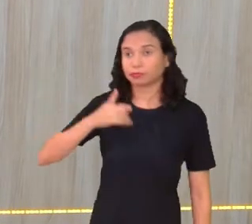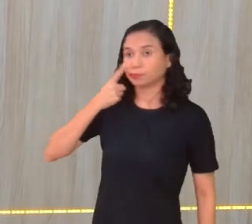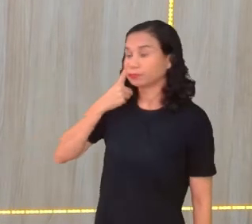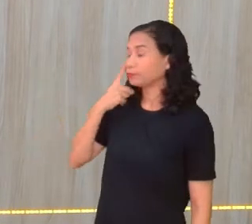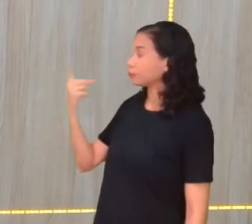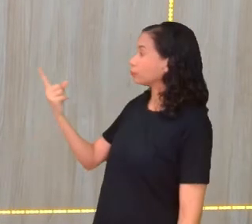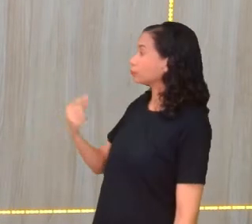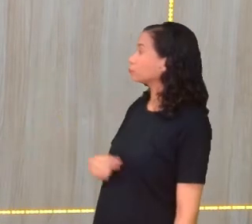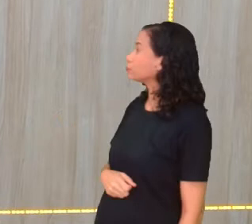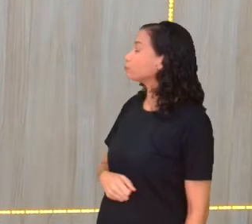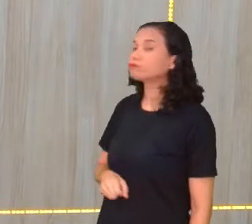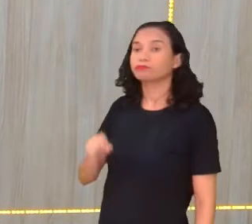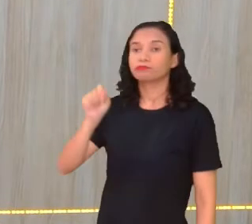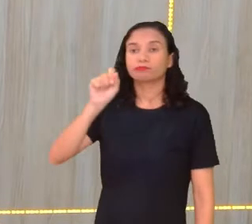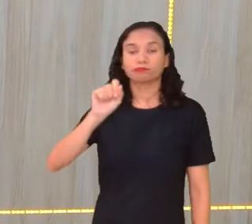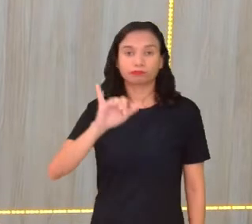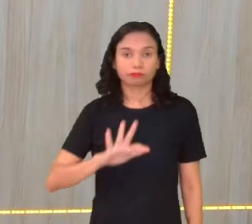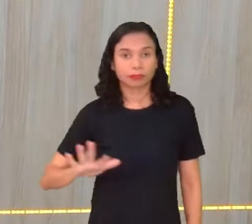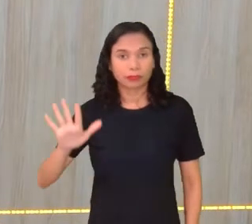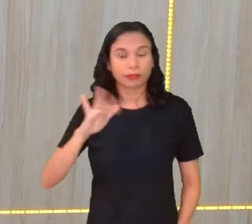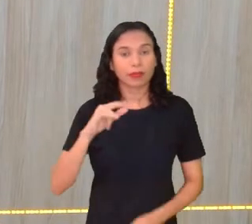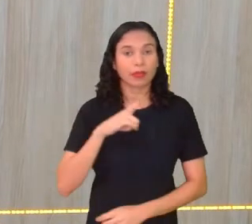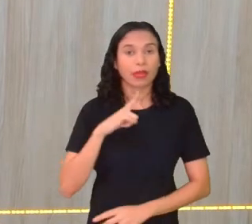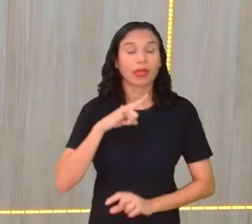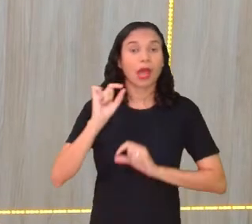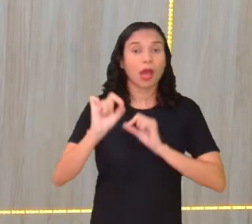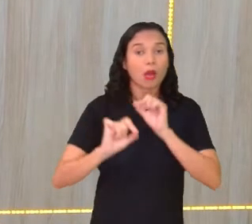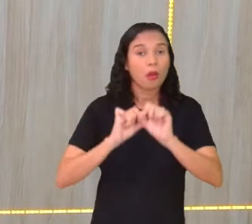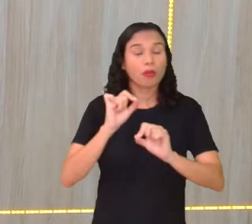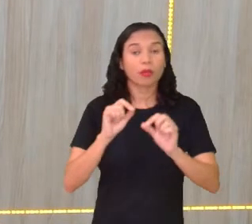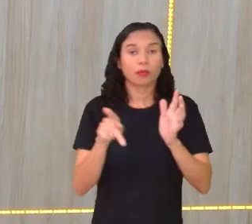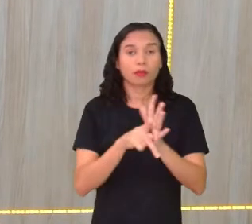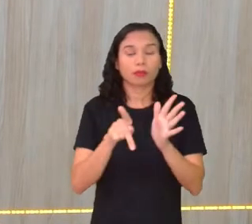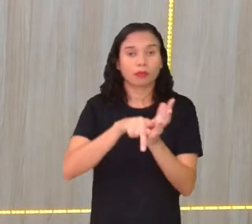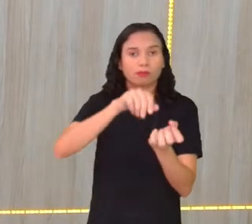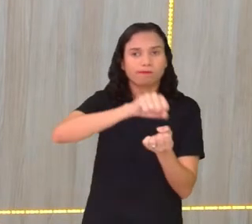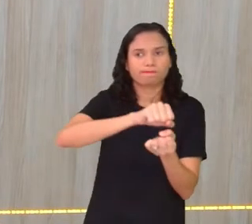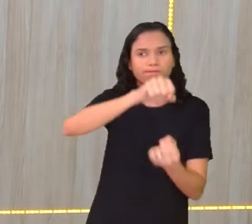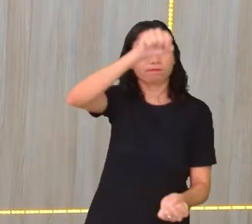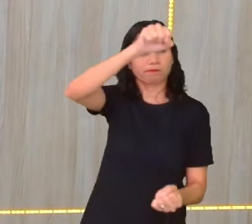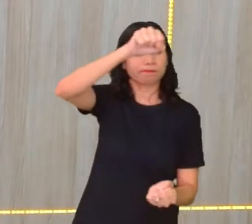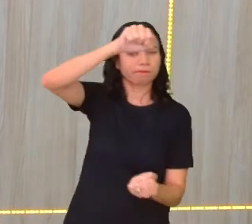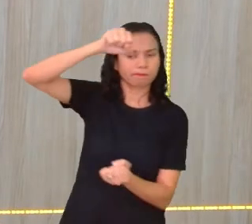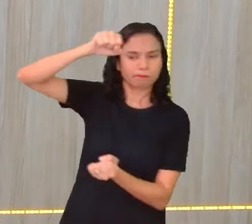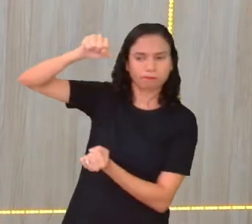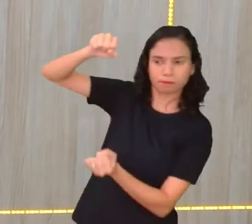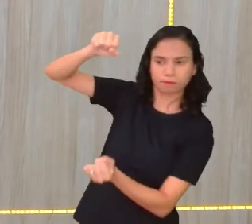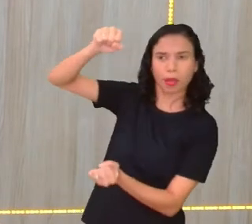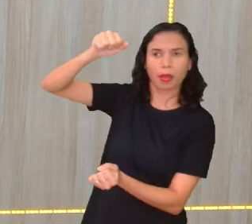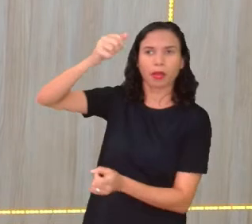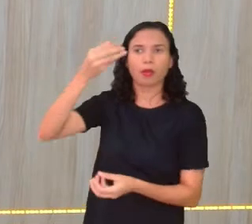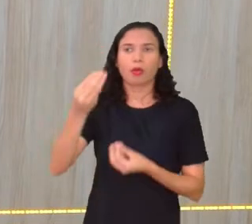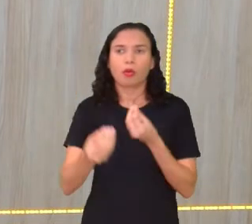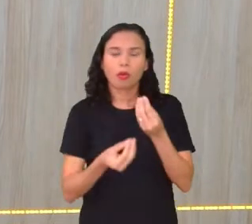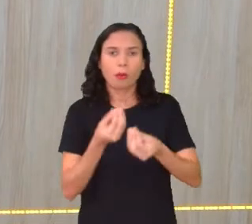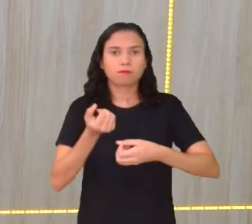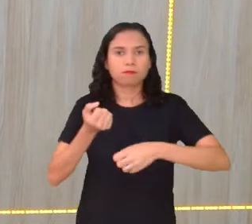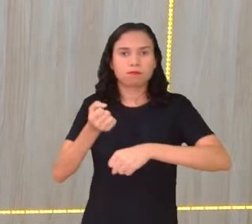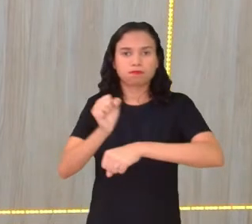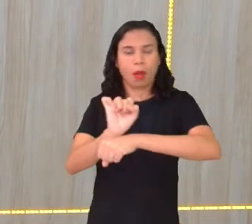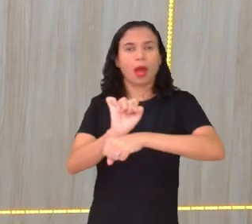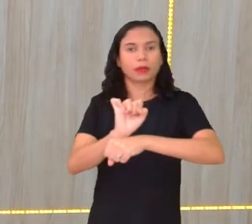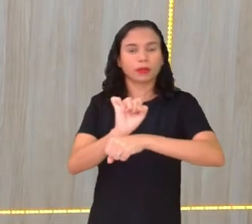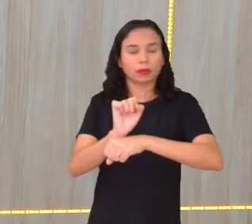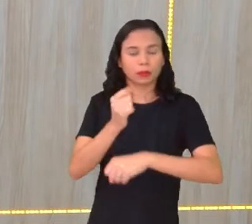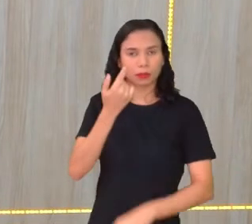Então observa essa imagem aí, a gente tem aí a placa, né? De o stop aí no